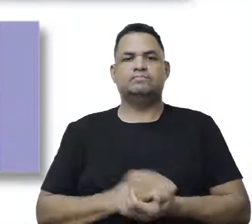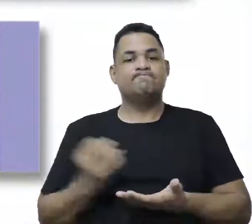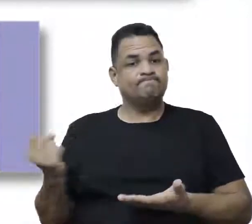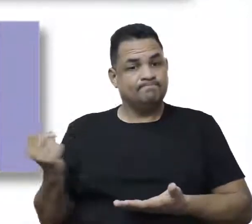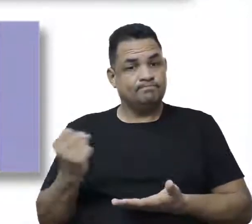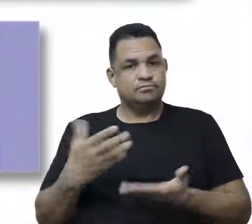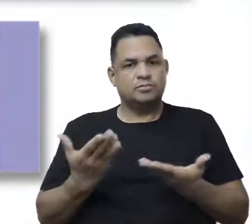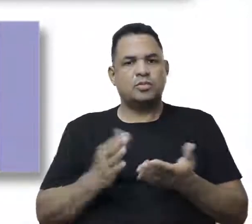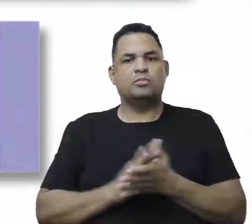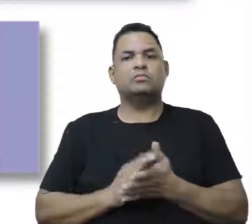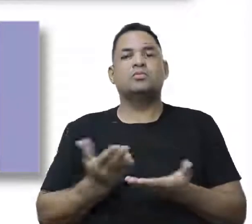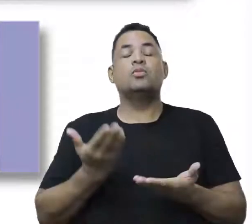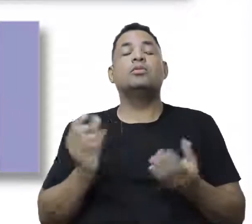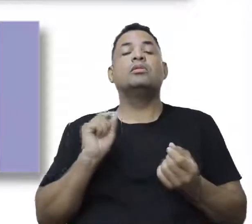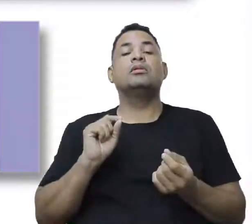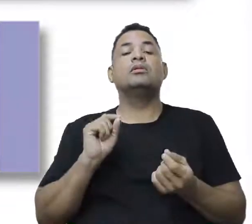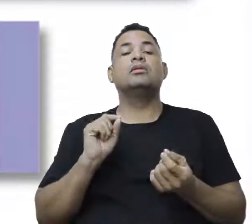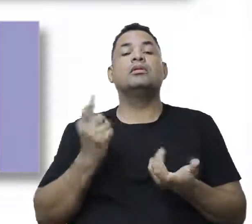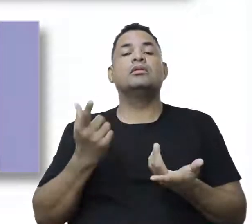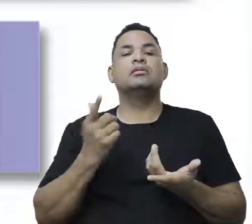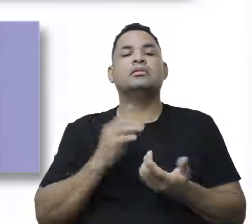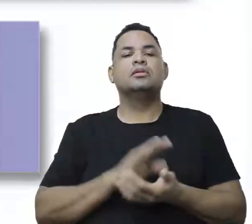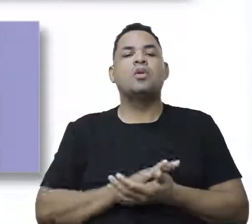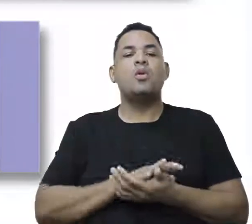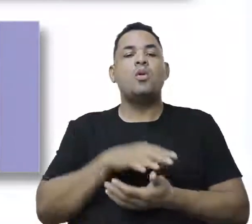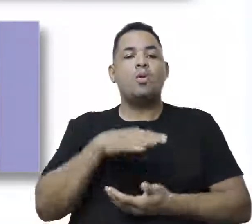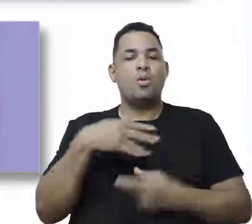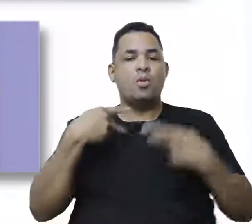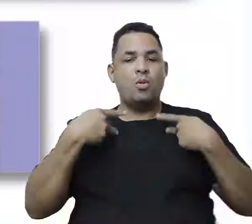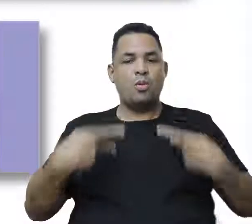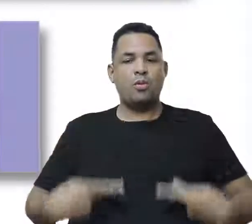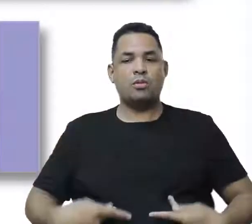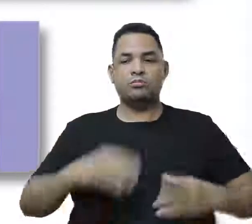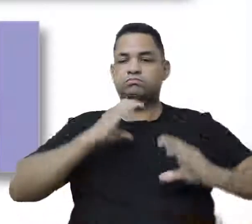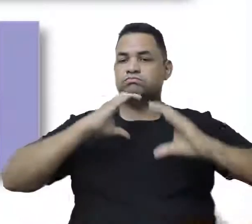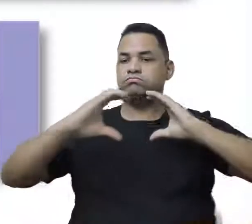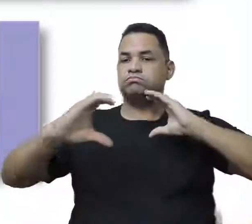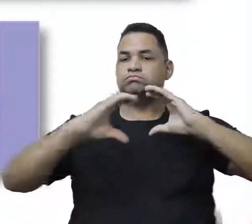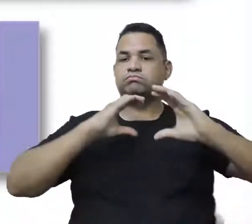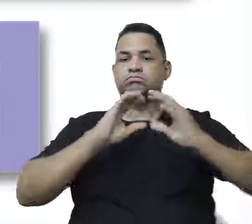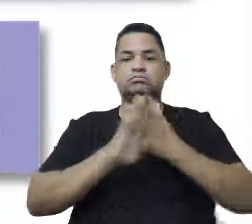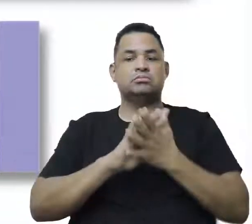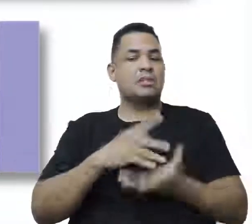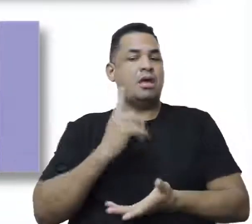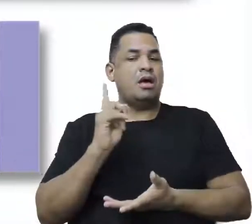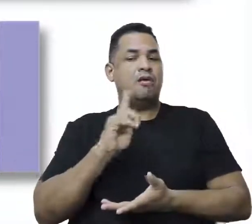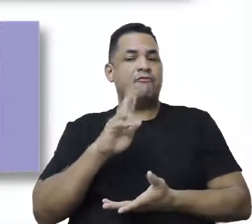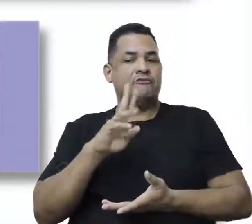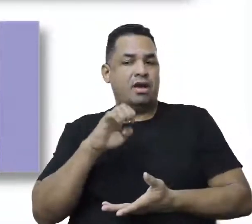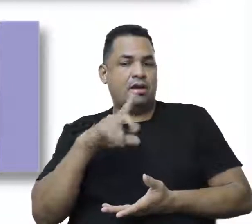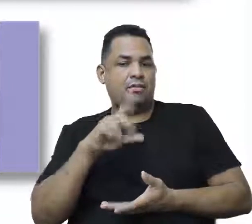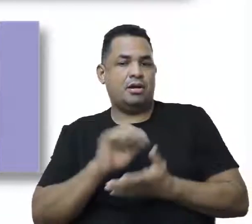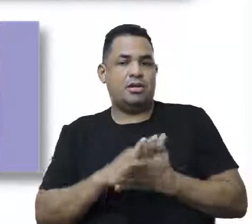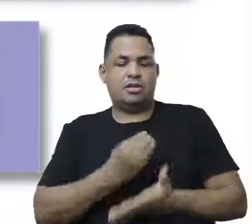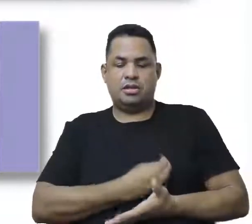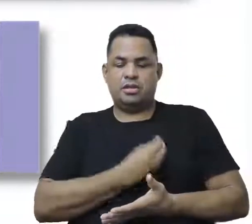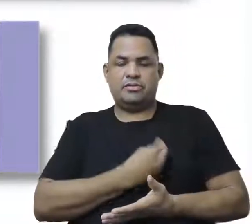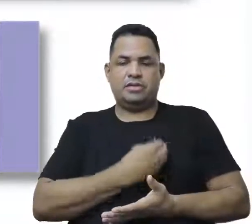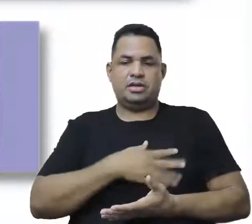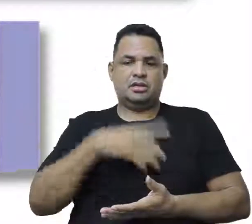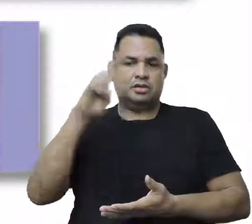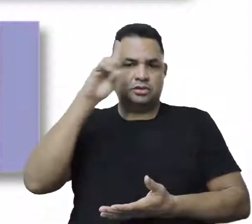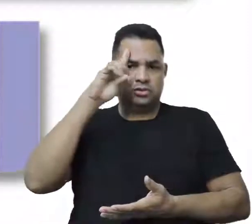contemporaneidade. O que mais que nós vamos falar, professora Iris? O corpo e a comunicação não verbal na vida diária. Olha